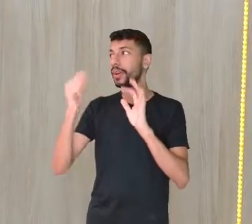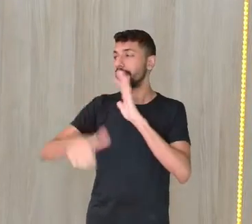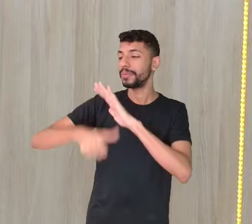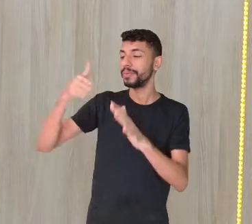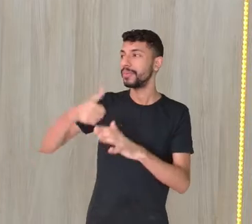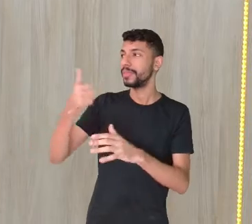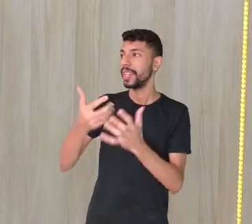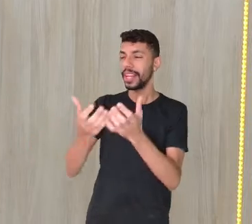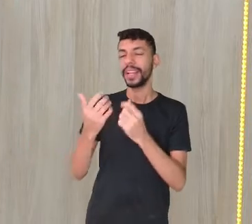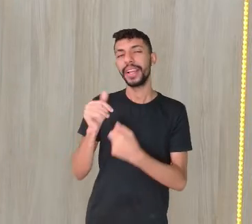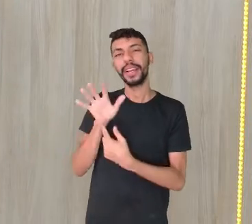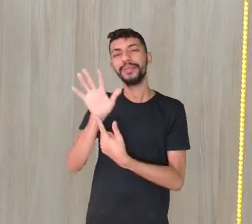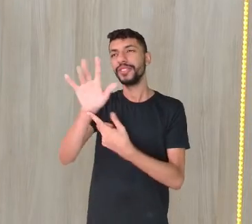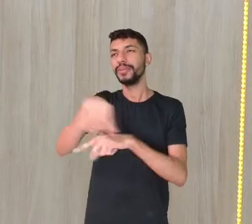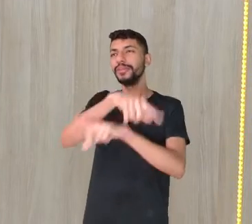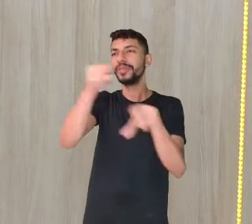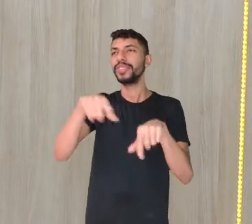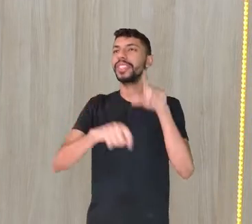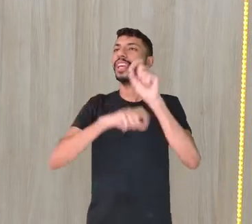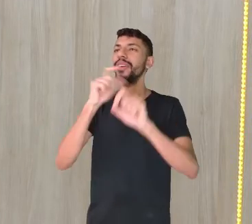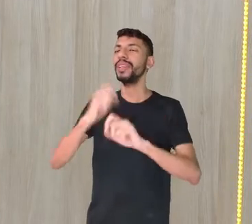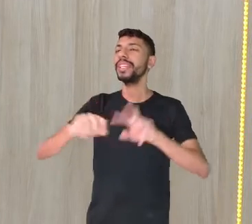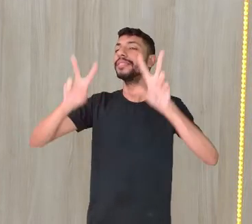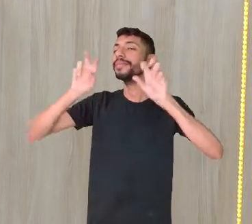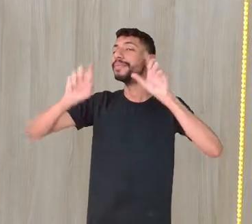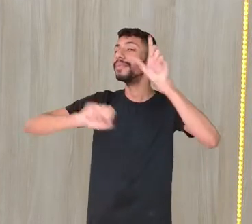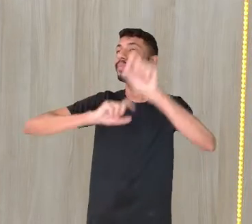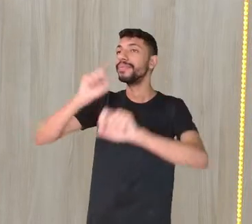de passar para vocês é a respeito aí, gente, ó,